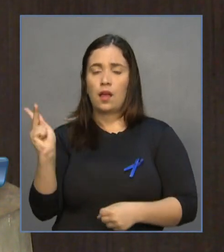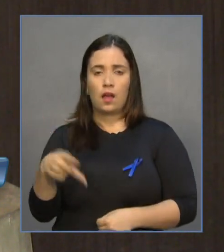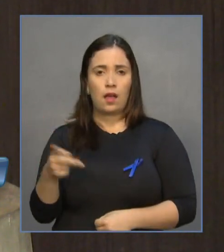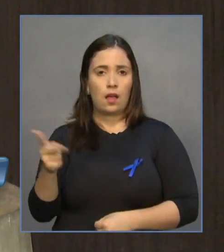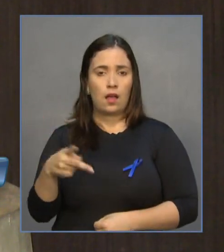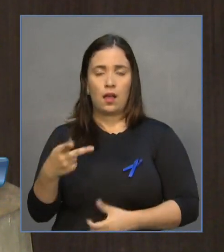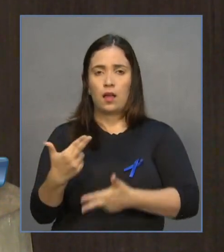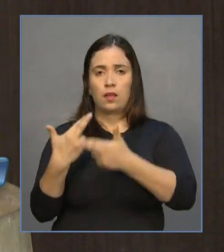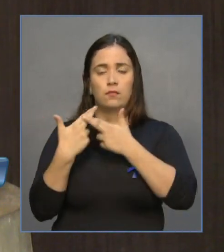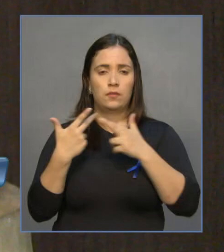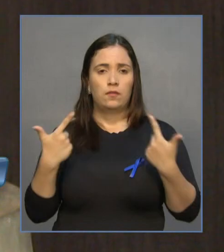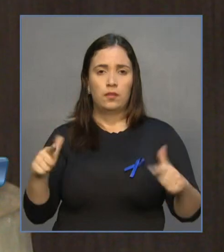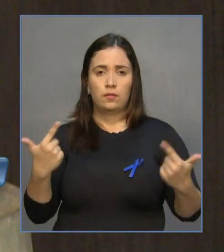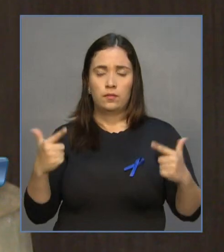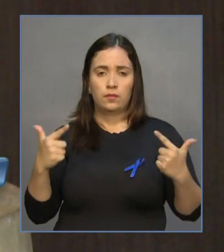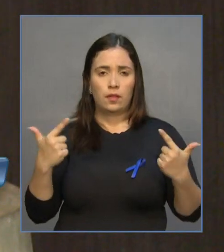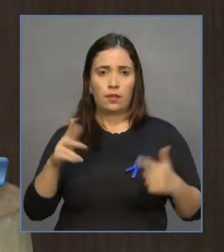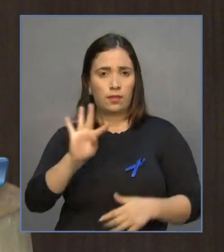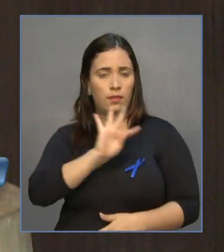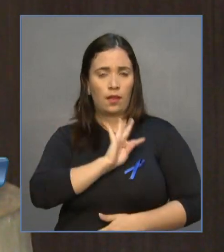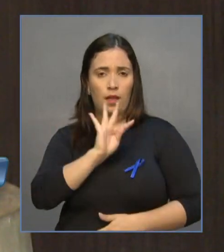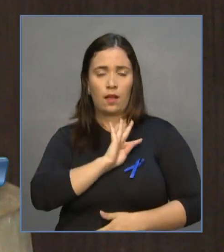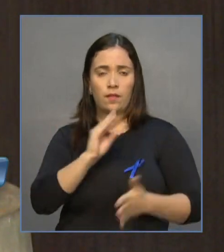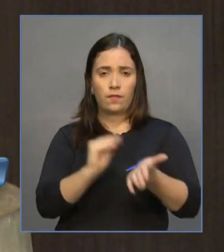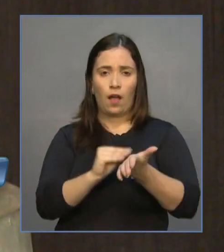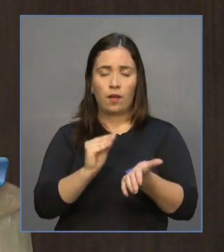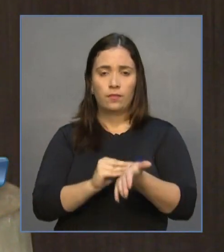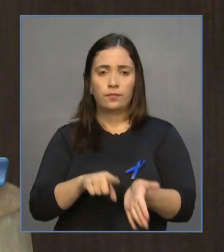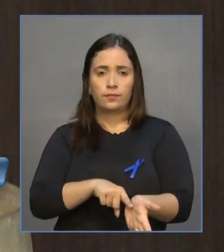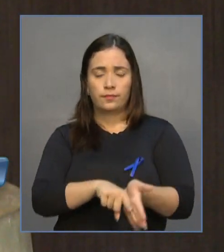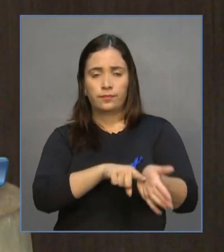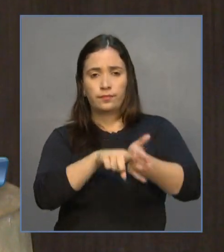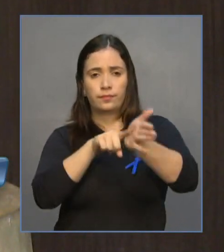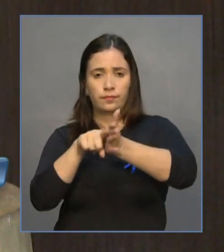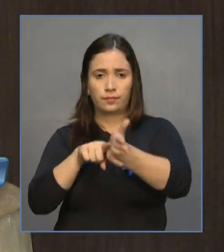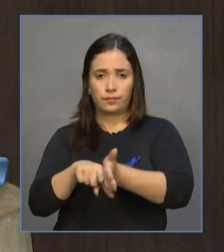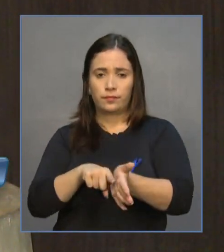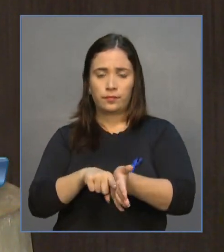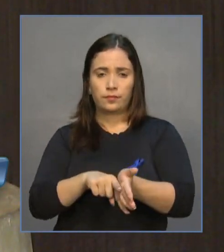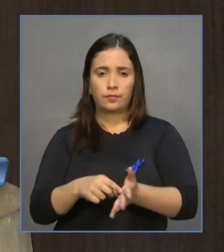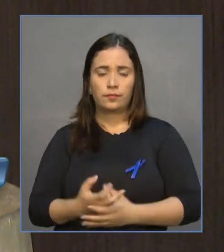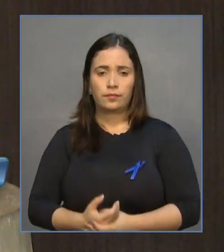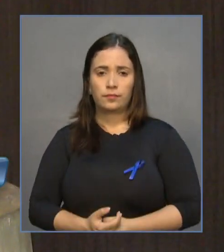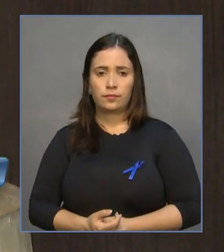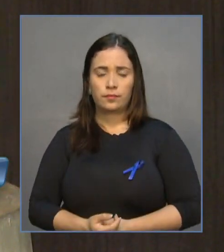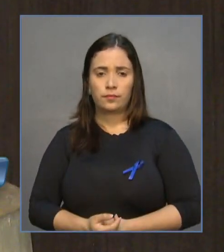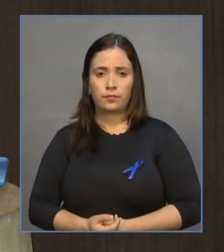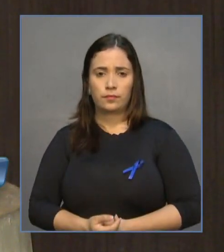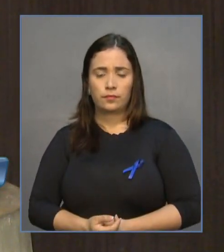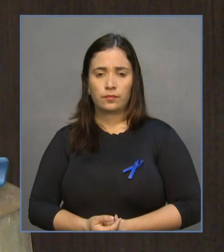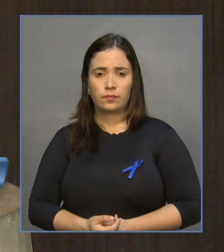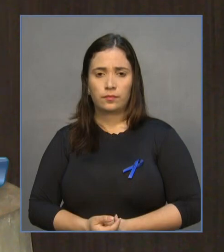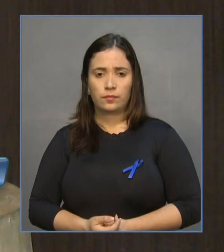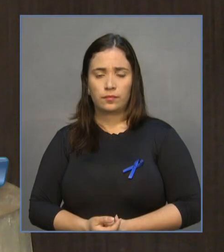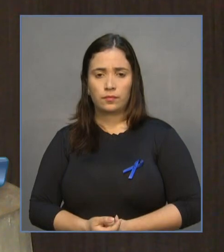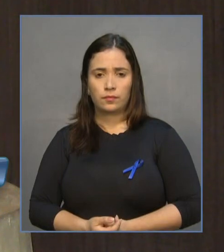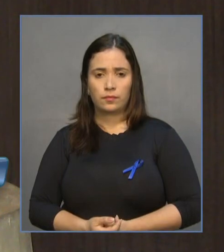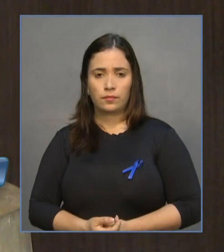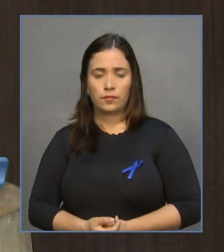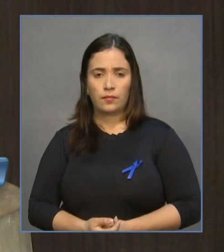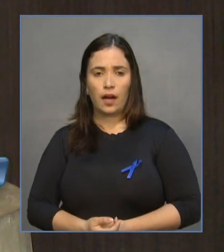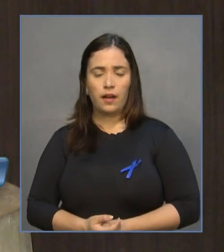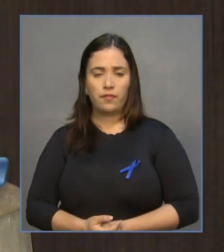é irresponsável tecnicamente, ela é injusta socialmente. Do ponto de vista